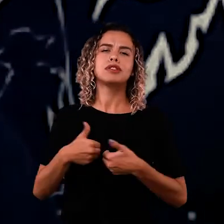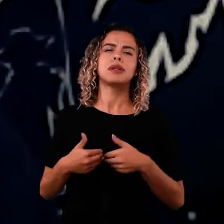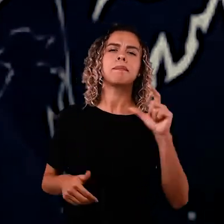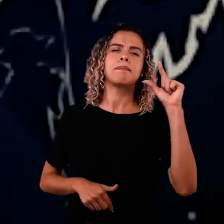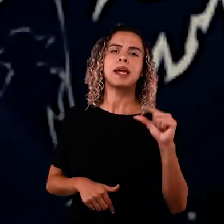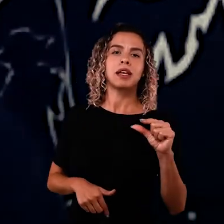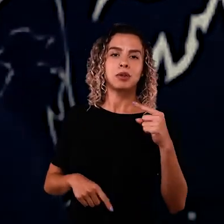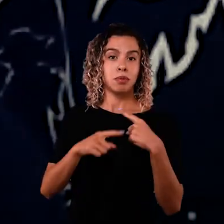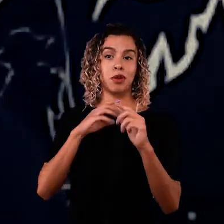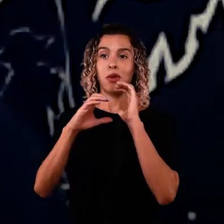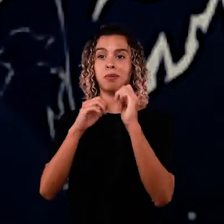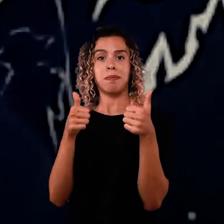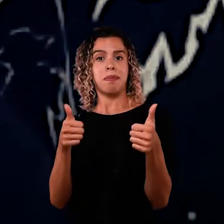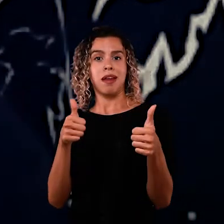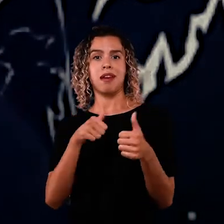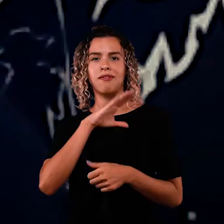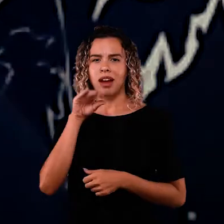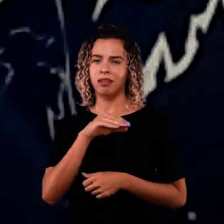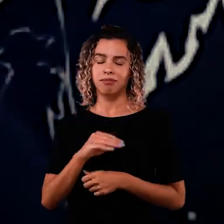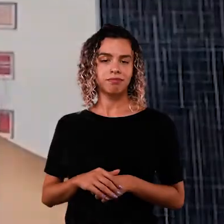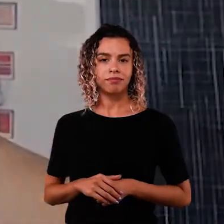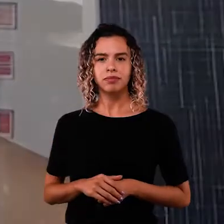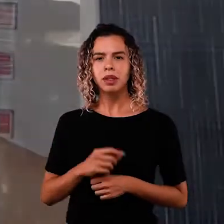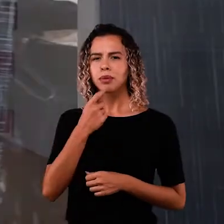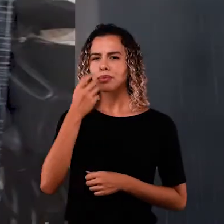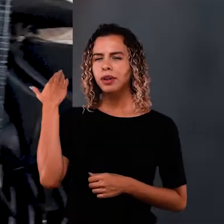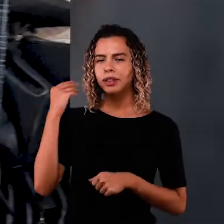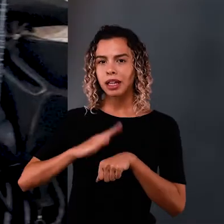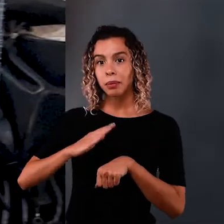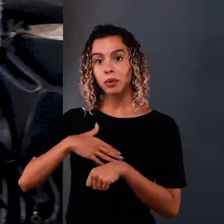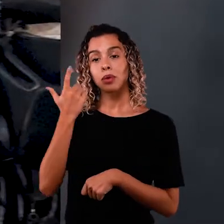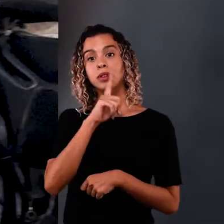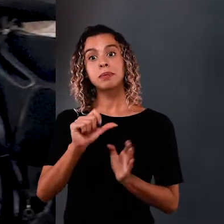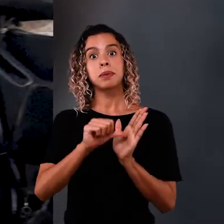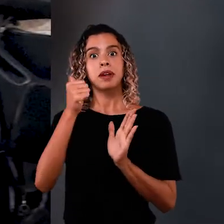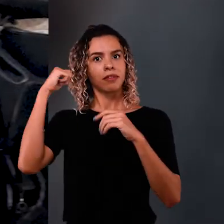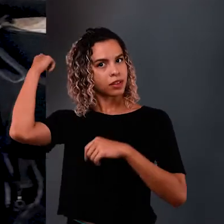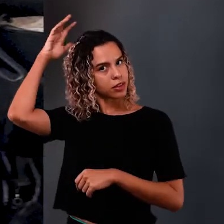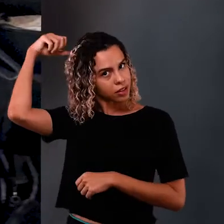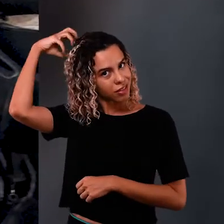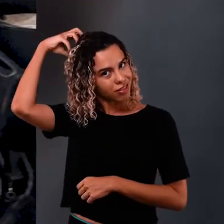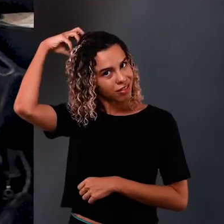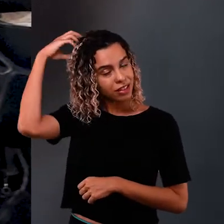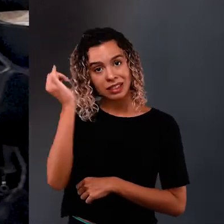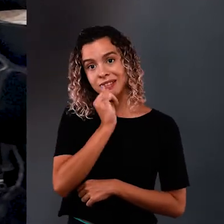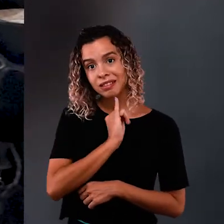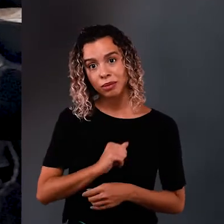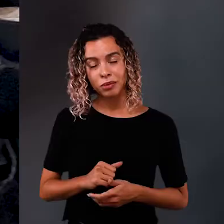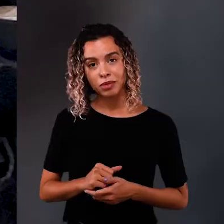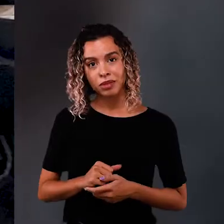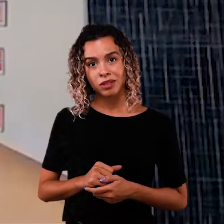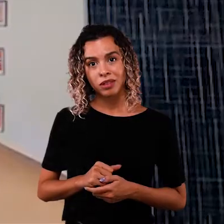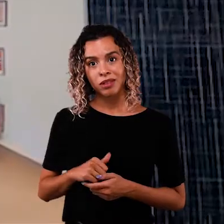pouco autista porque eu tenho uma comunicação fluida. Alice. Pouco tempo atrás eu consegui pela primeira vez fazer um coque alto no meu cabelo. Foto